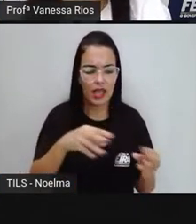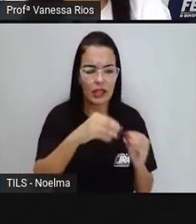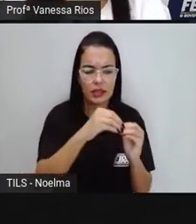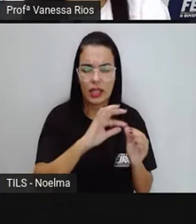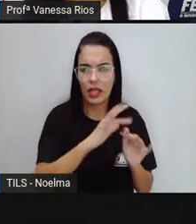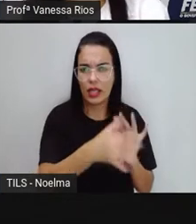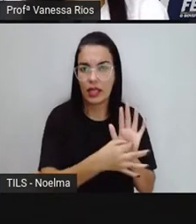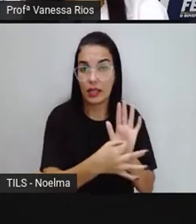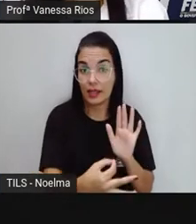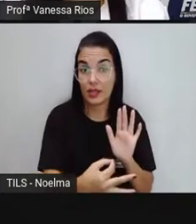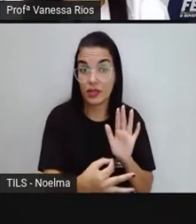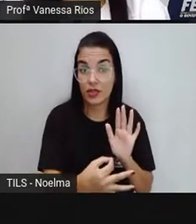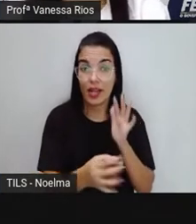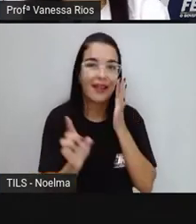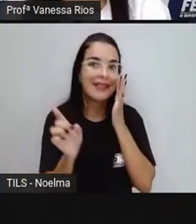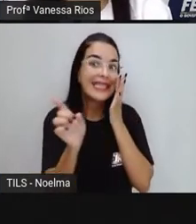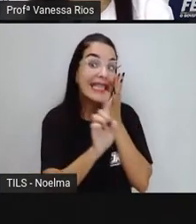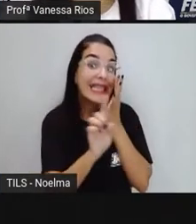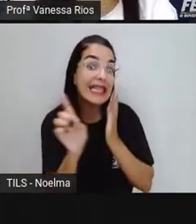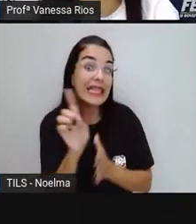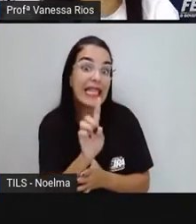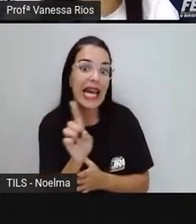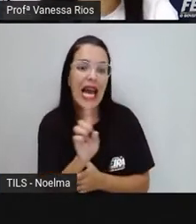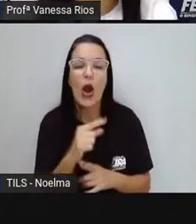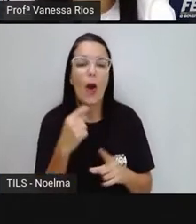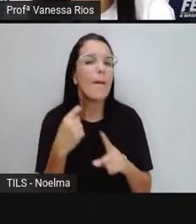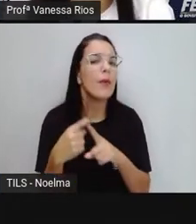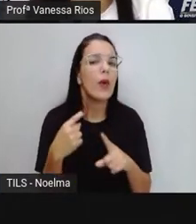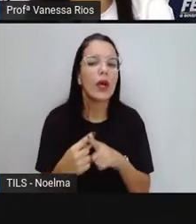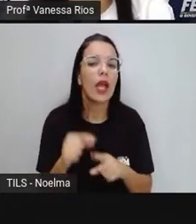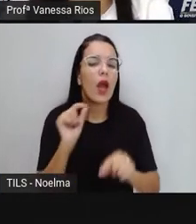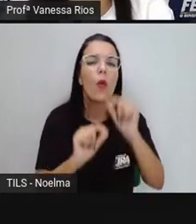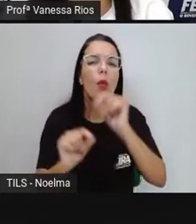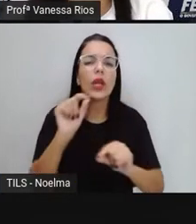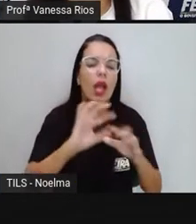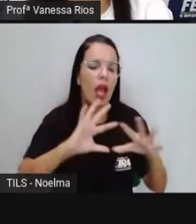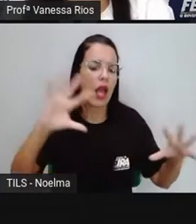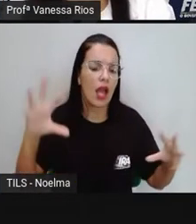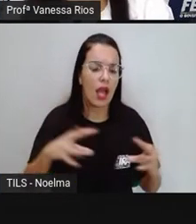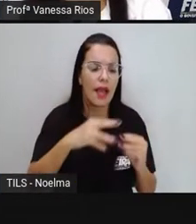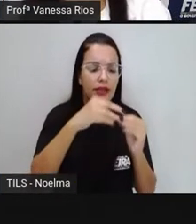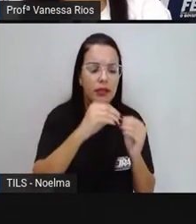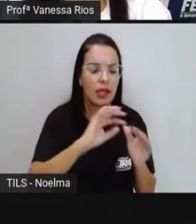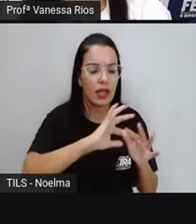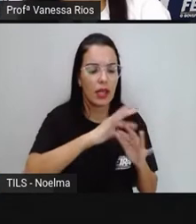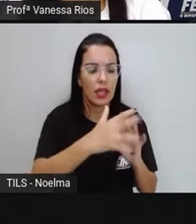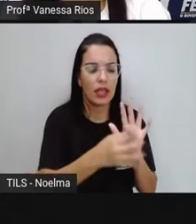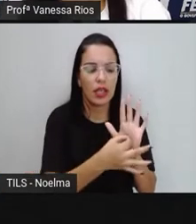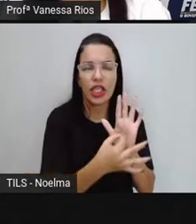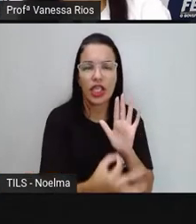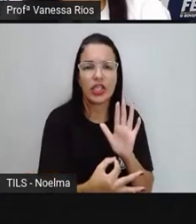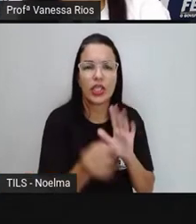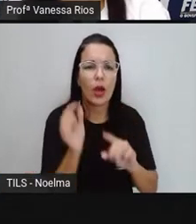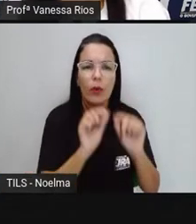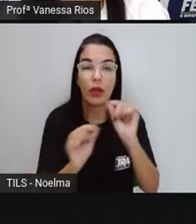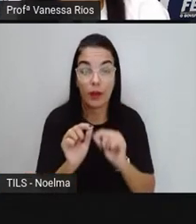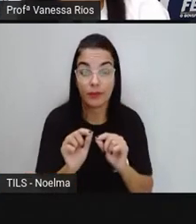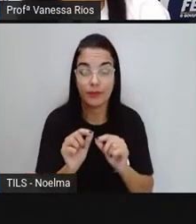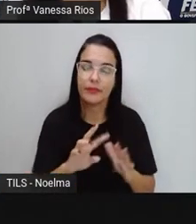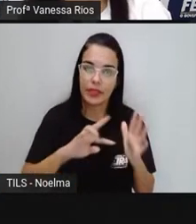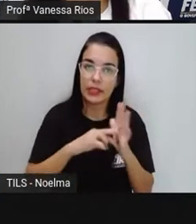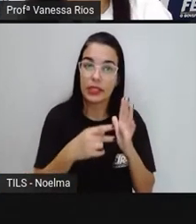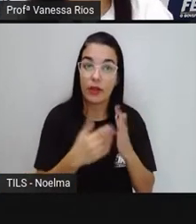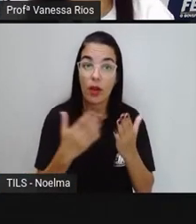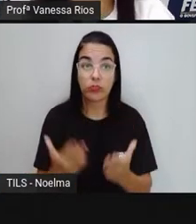não. Porque o que é uma resenha crítica? A resenha crítica apresenta uma análise